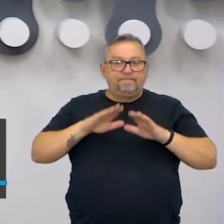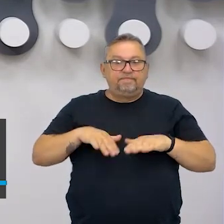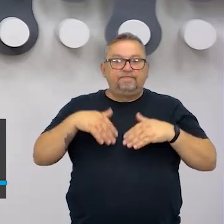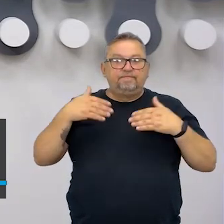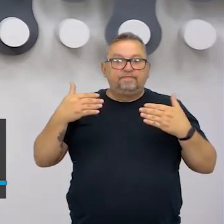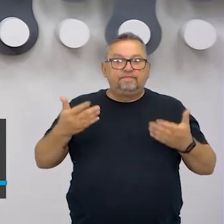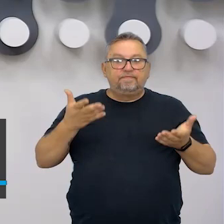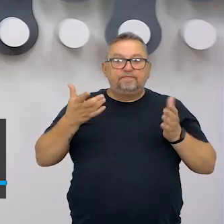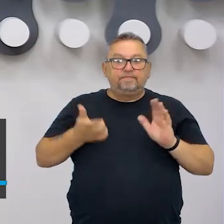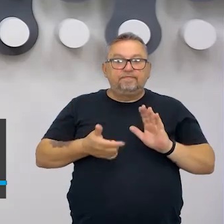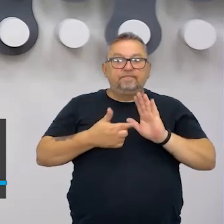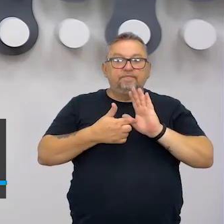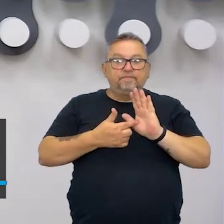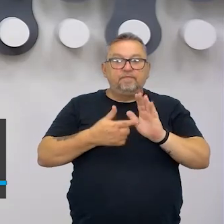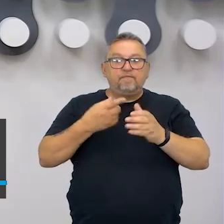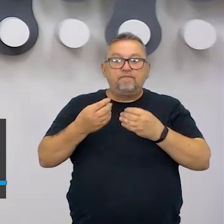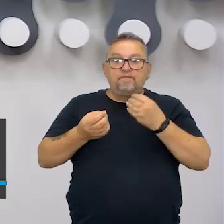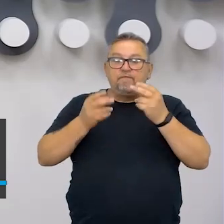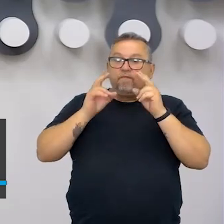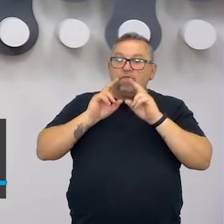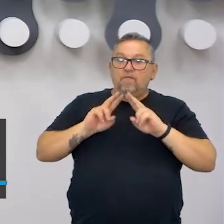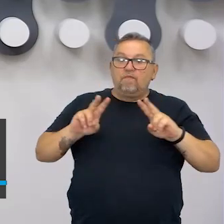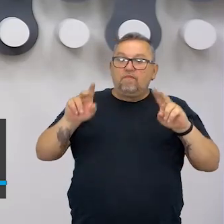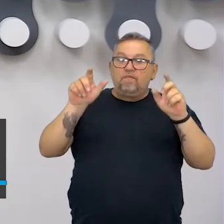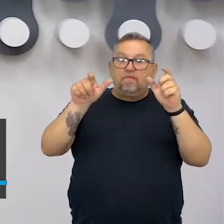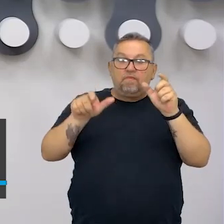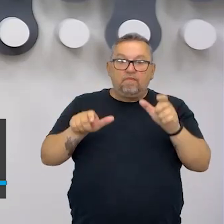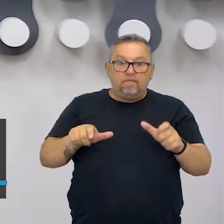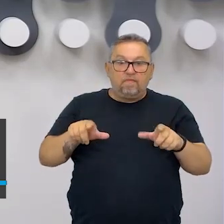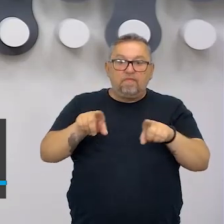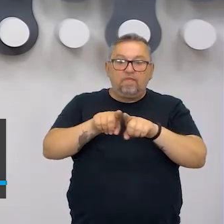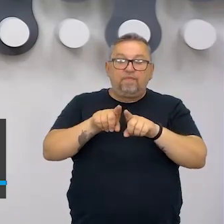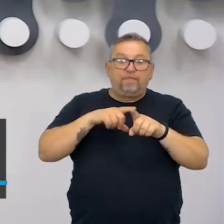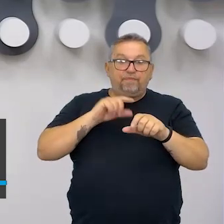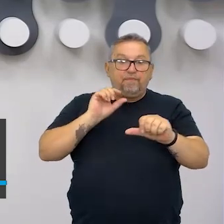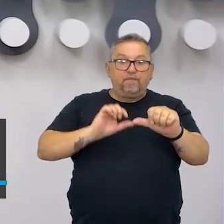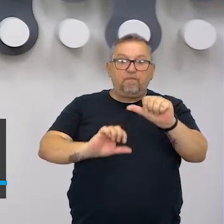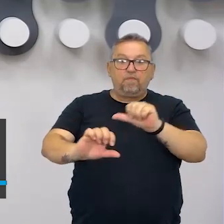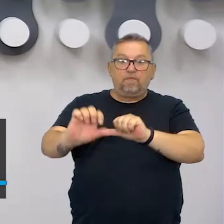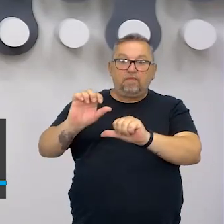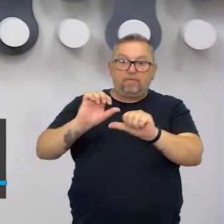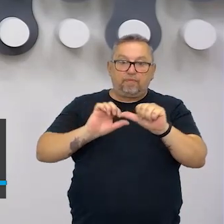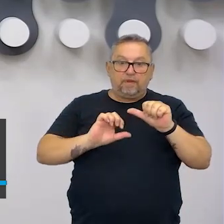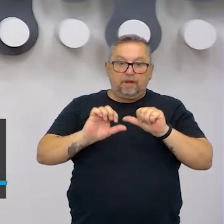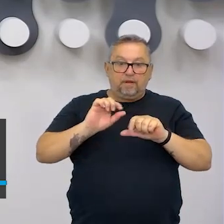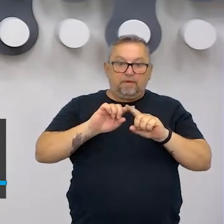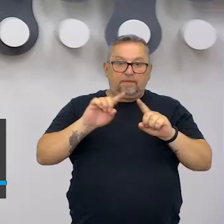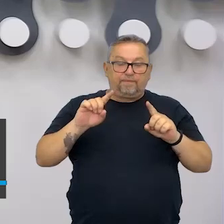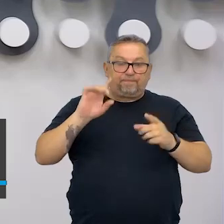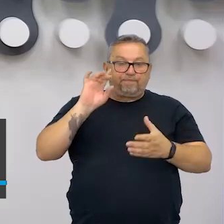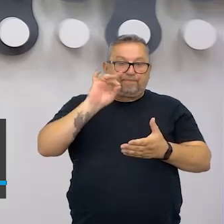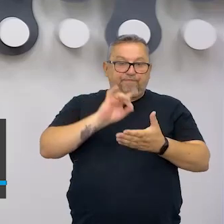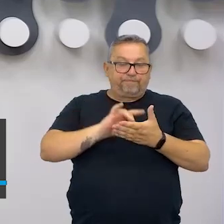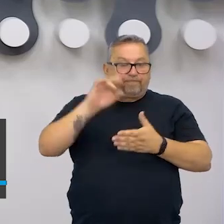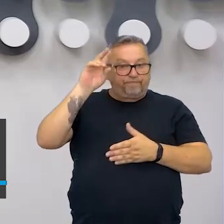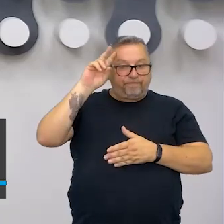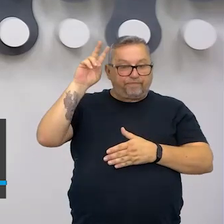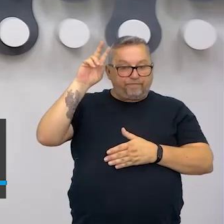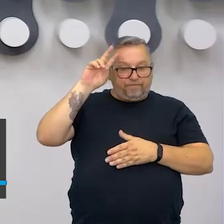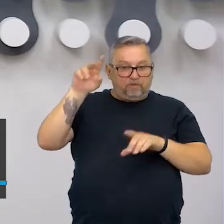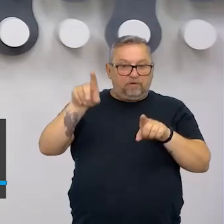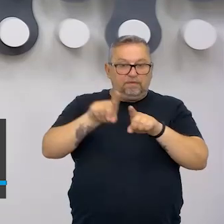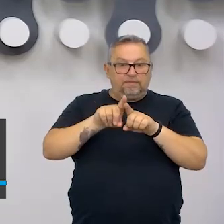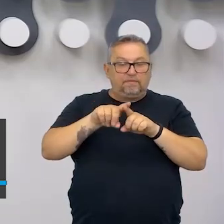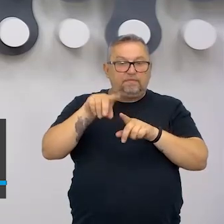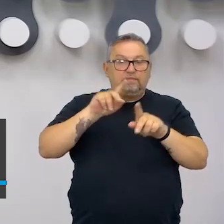ele mostra para a gente como que esse olhar do sujeito, ele é transformado pela realidade concreta e histórica de